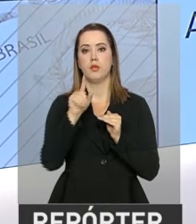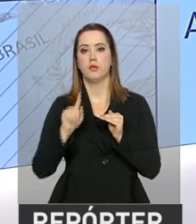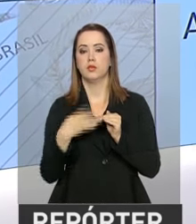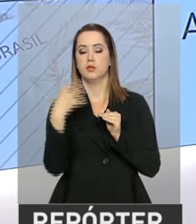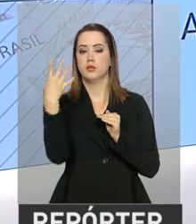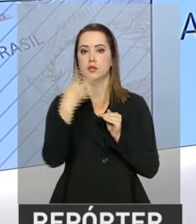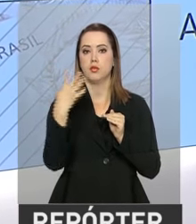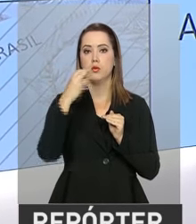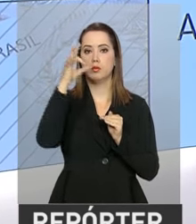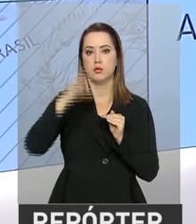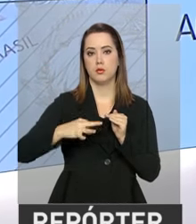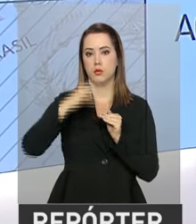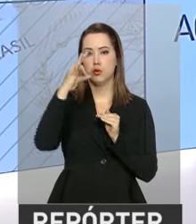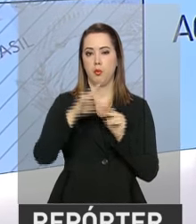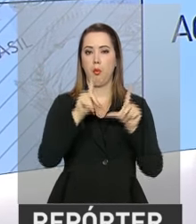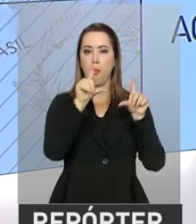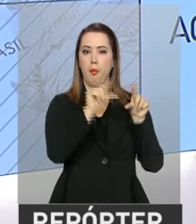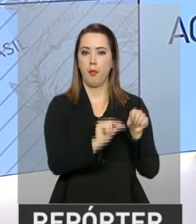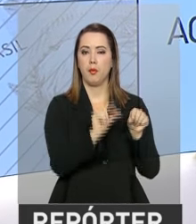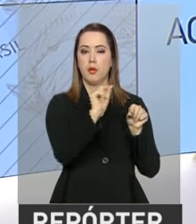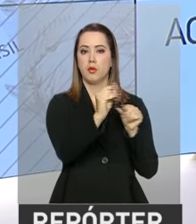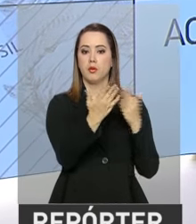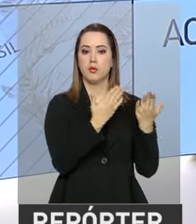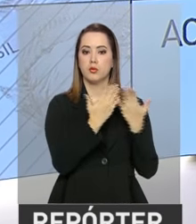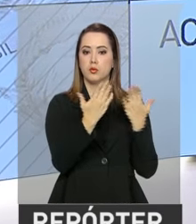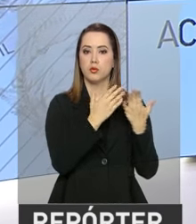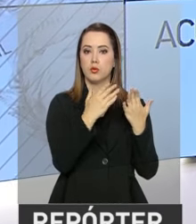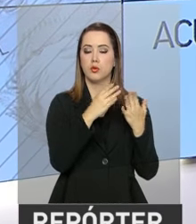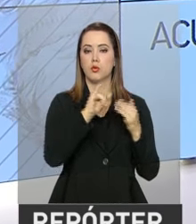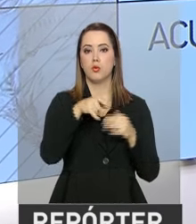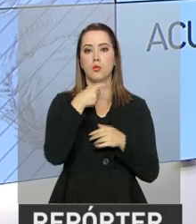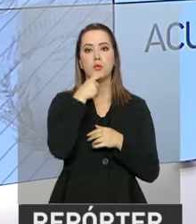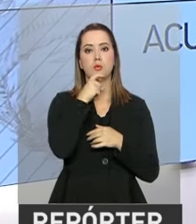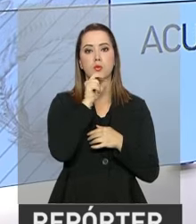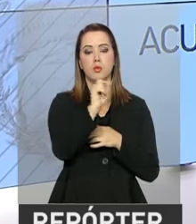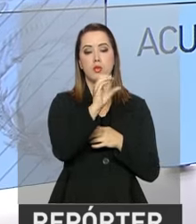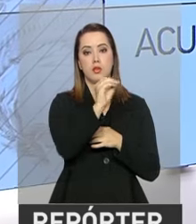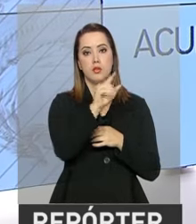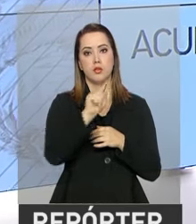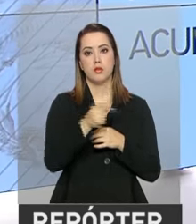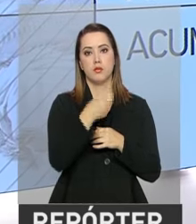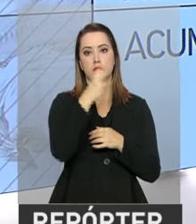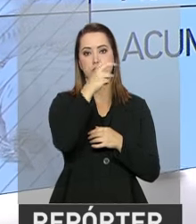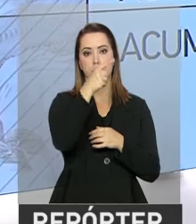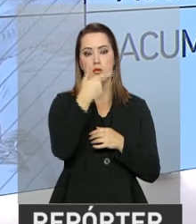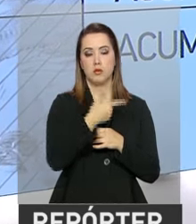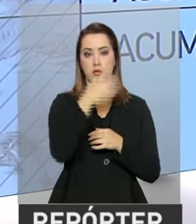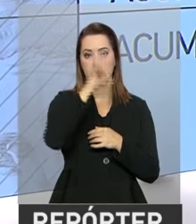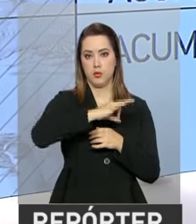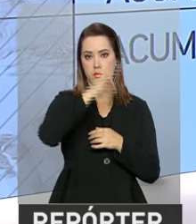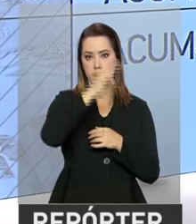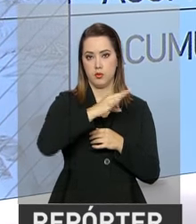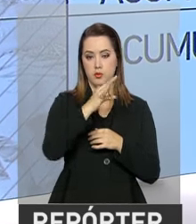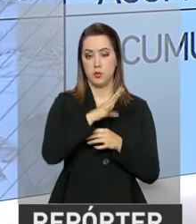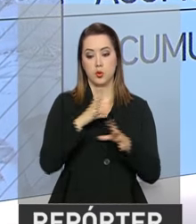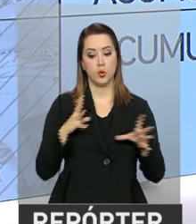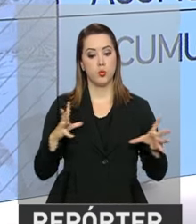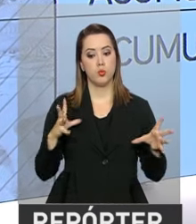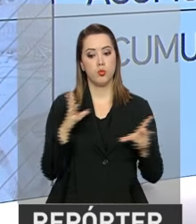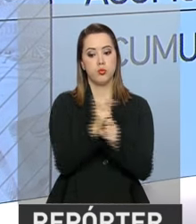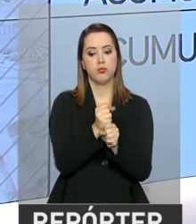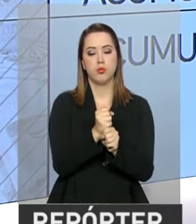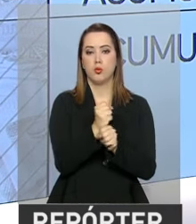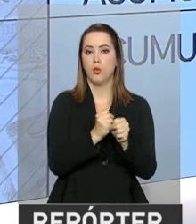0,44%, um pouco menor que a aceleração do mês de julho, que foi de 0,52%. No acumulado do ano, o índice